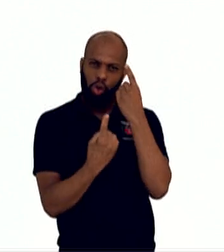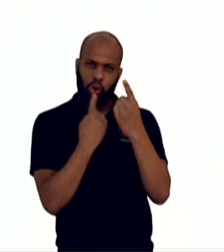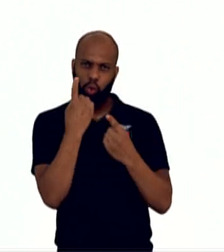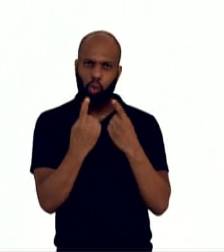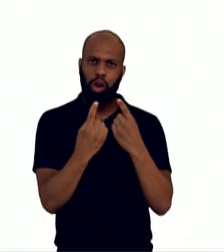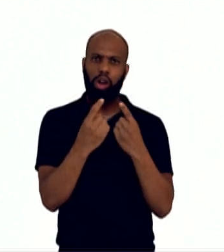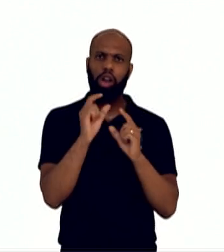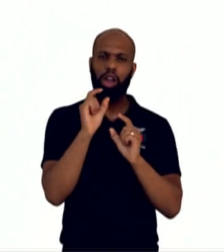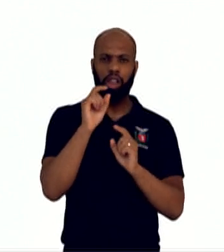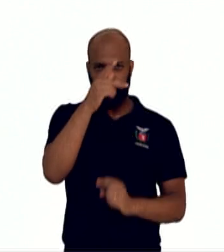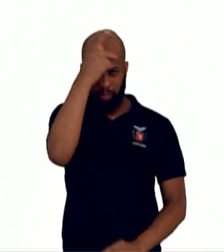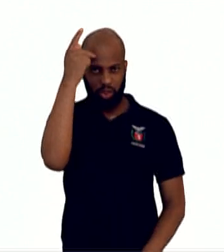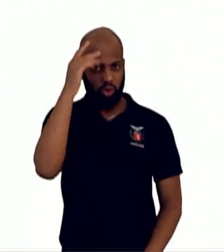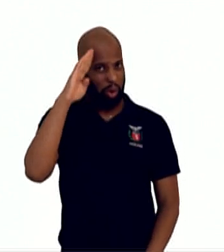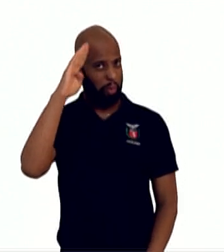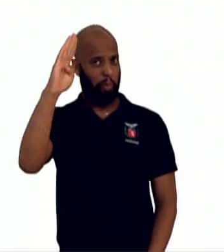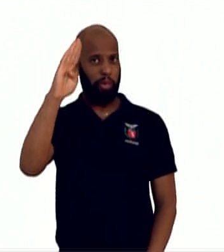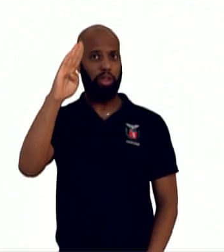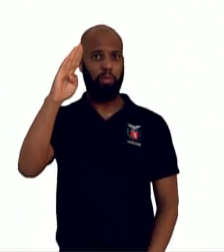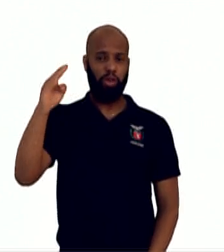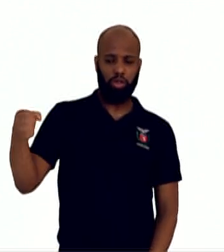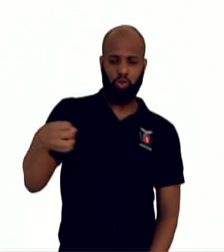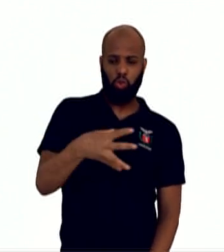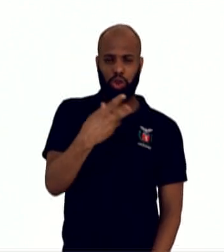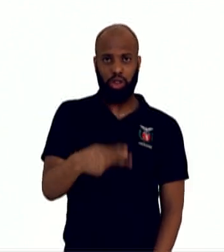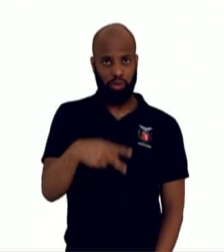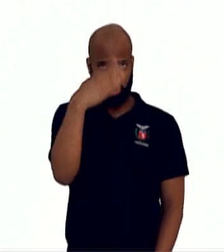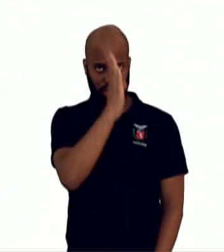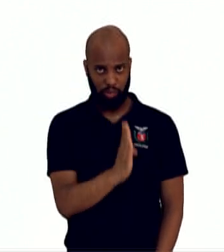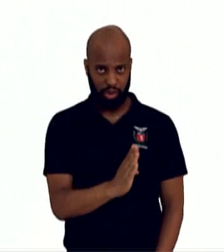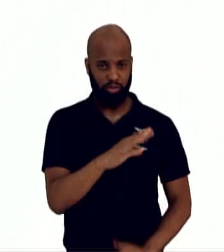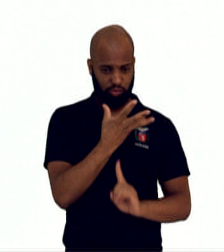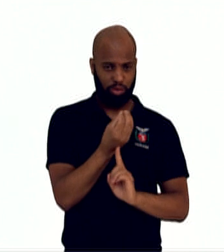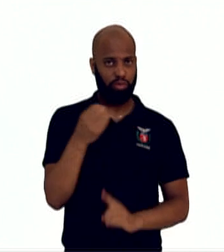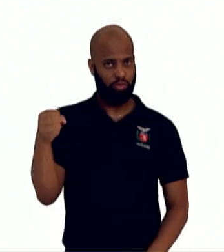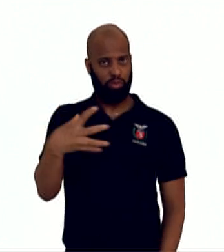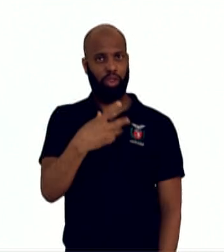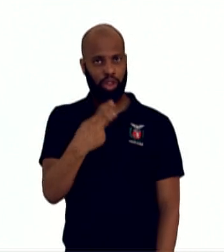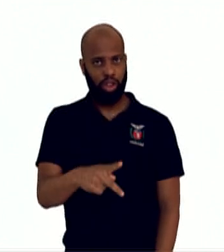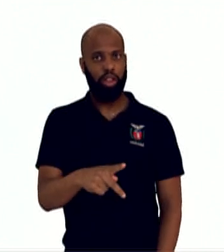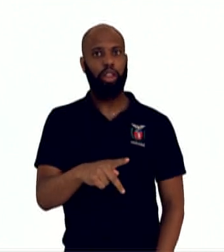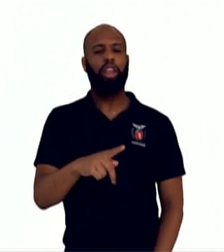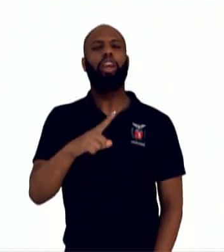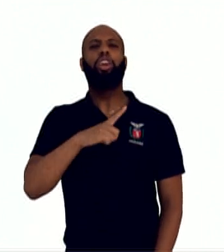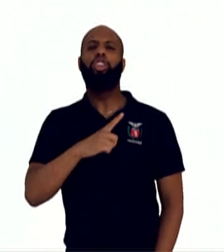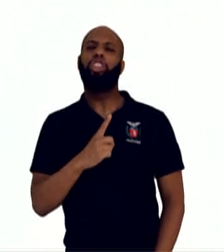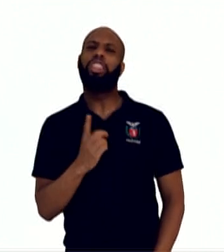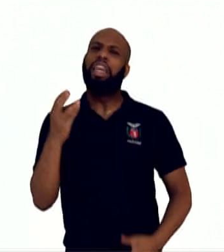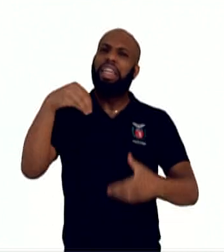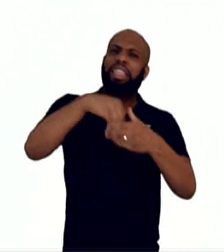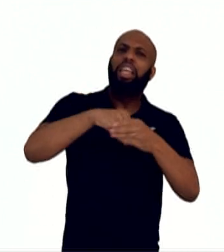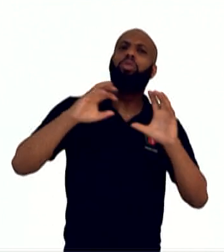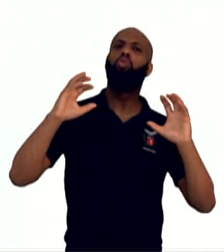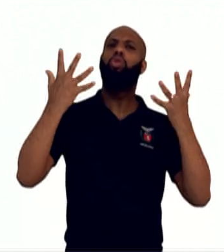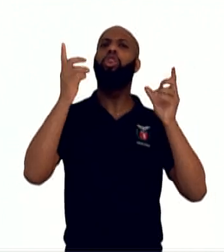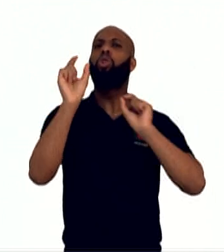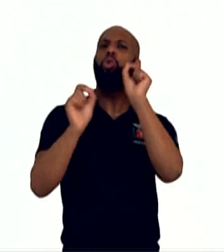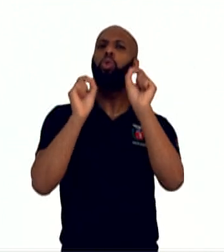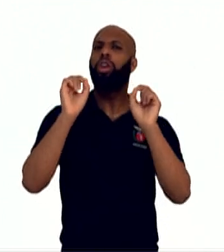os precursores do modernismo no Brasil e eles fizeram parte de qual evento marcante deste